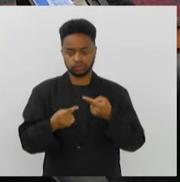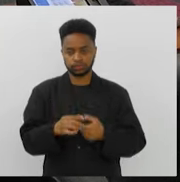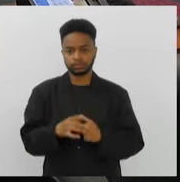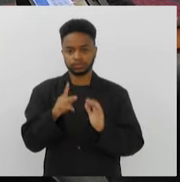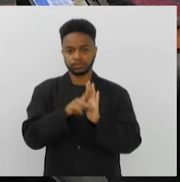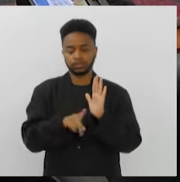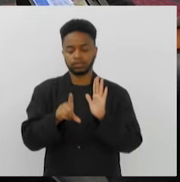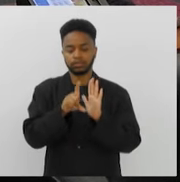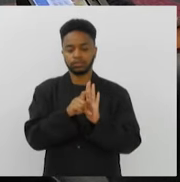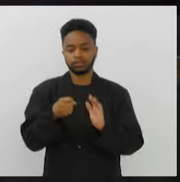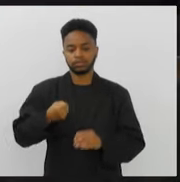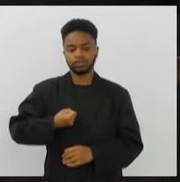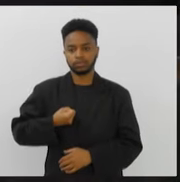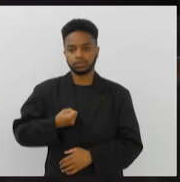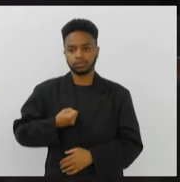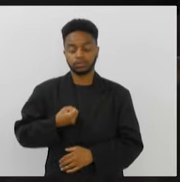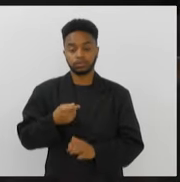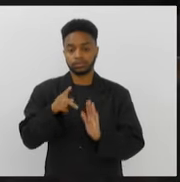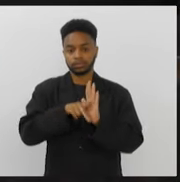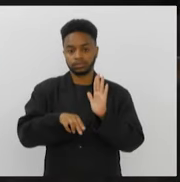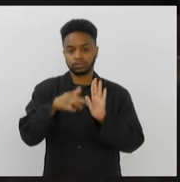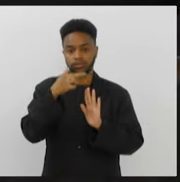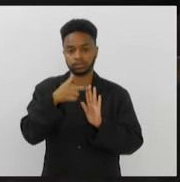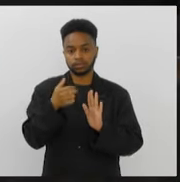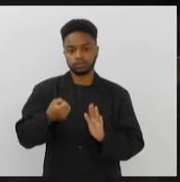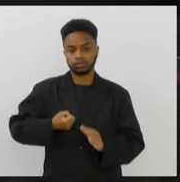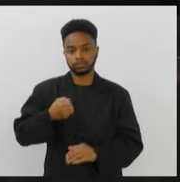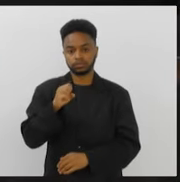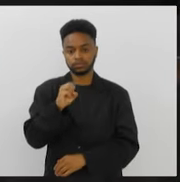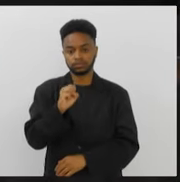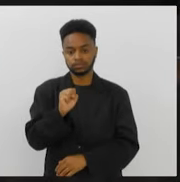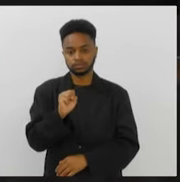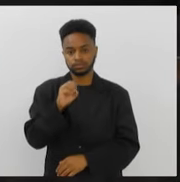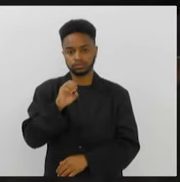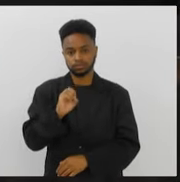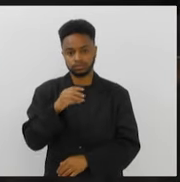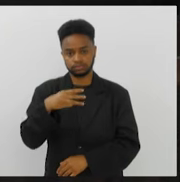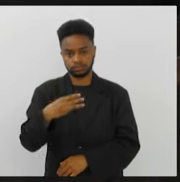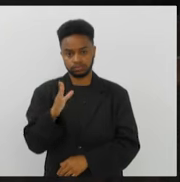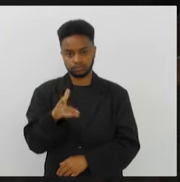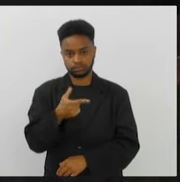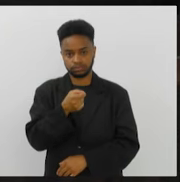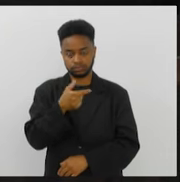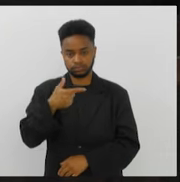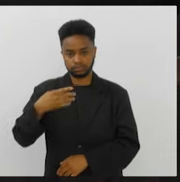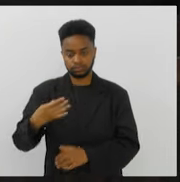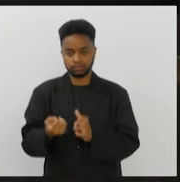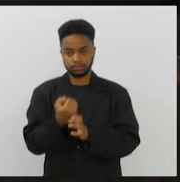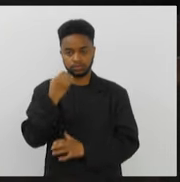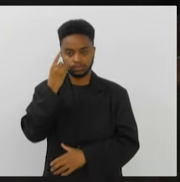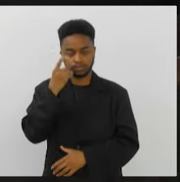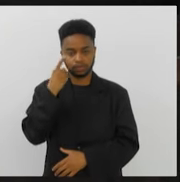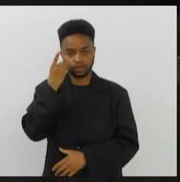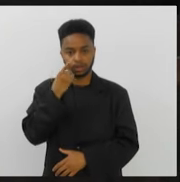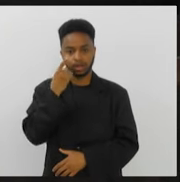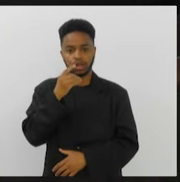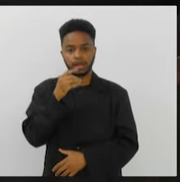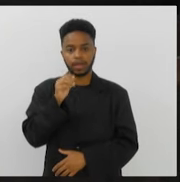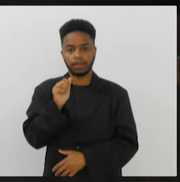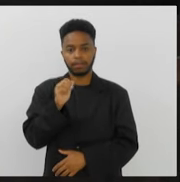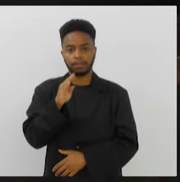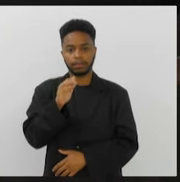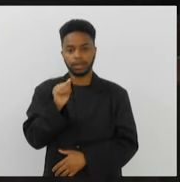de lei, projeto de resolução número 803 de 2024, de autoria dos deputados Rodrigo Bacelar, Tia Ju, Arlan